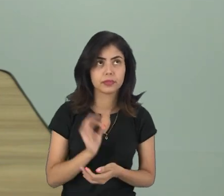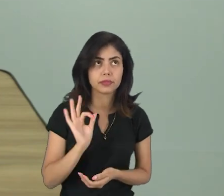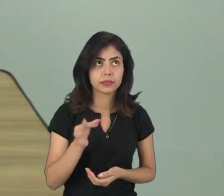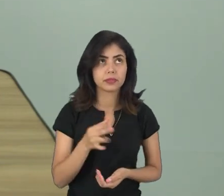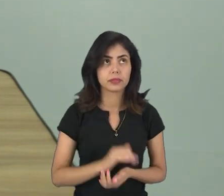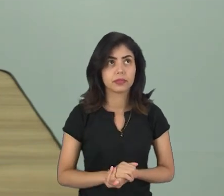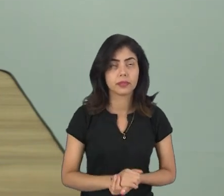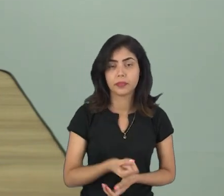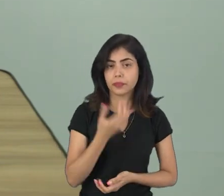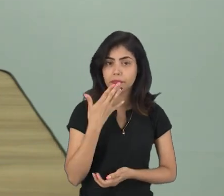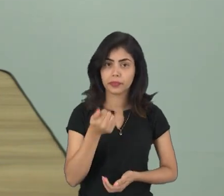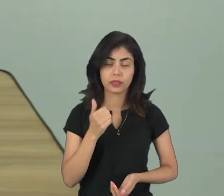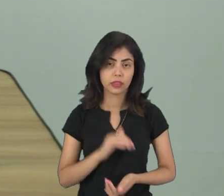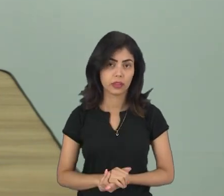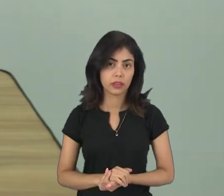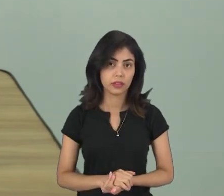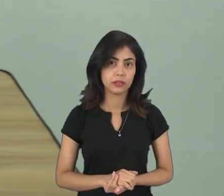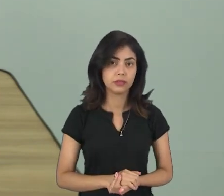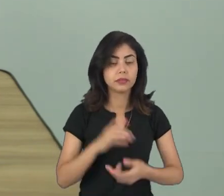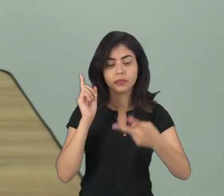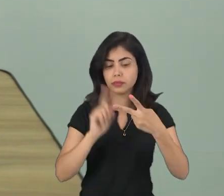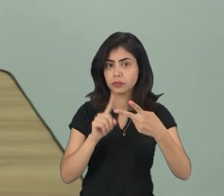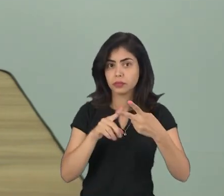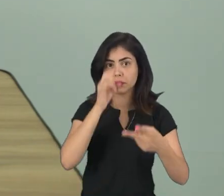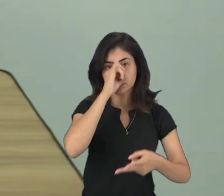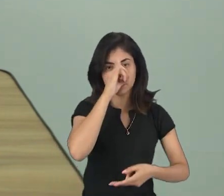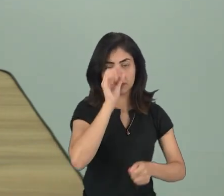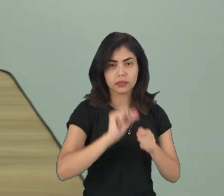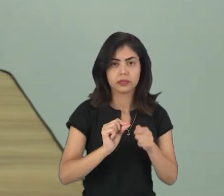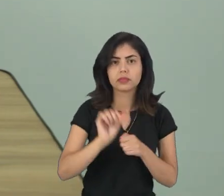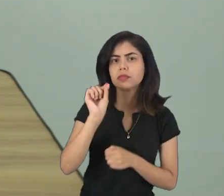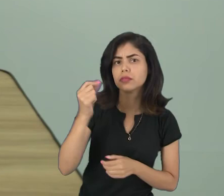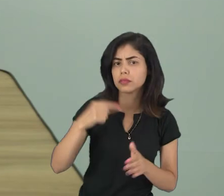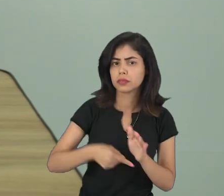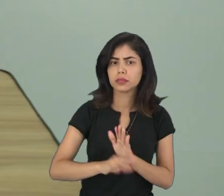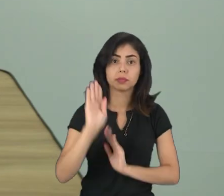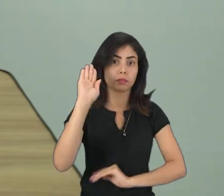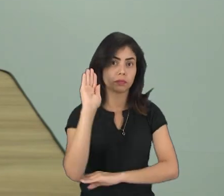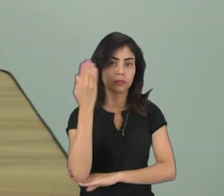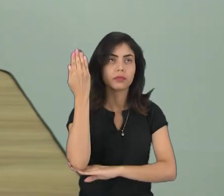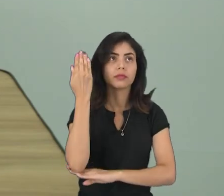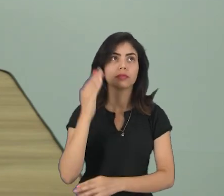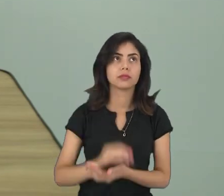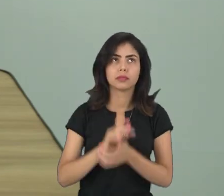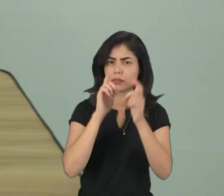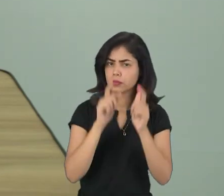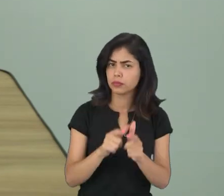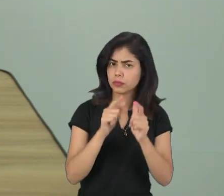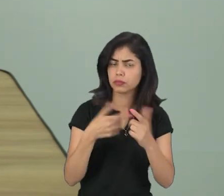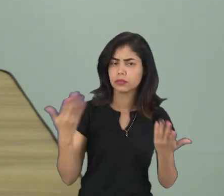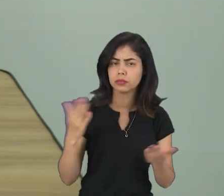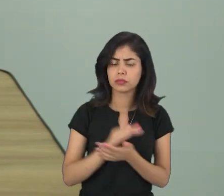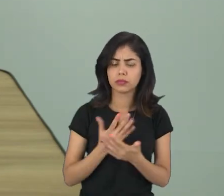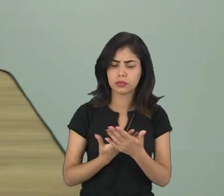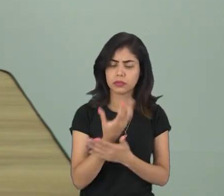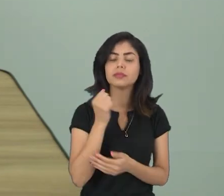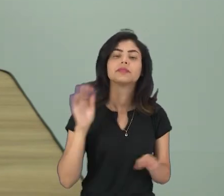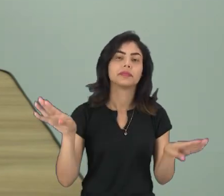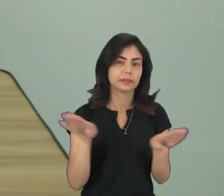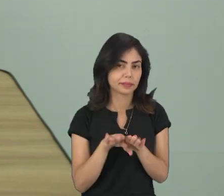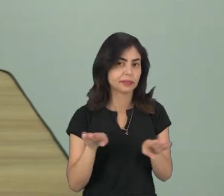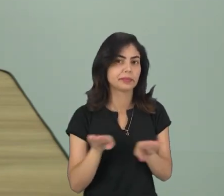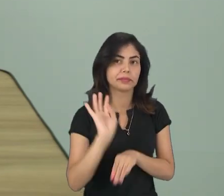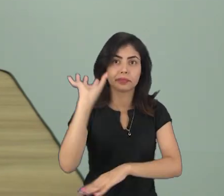Certo? Muito bem. E o segundo porquinho construiu sua casa de madeira. De onde ele retirou o recurso?